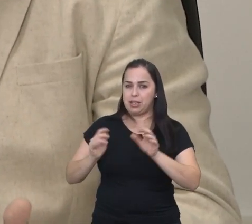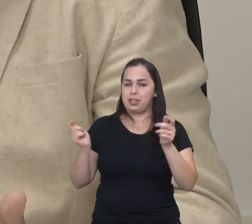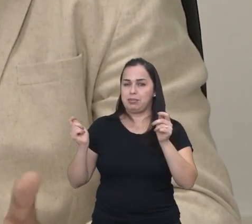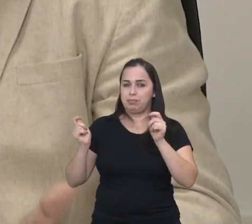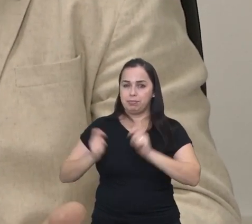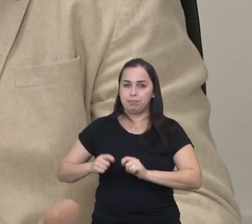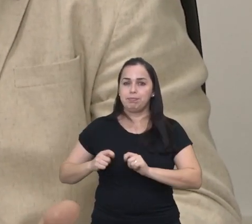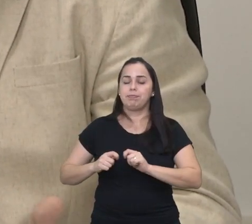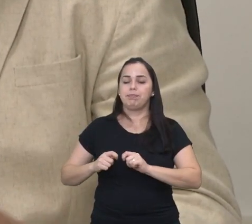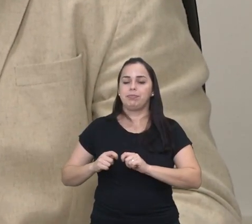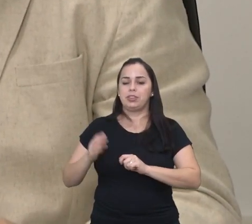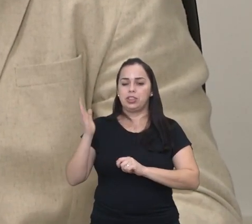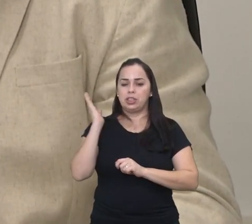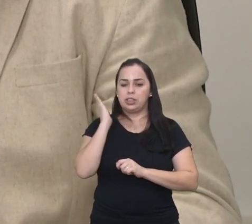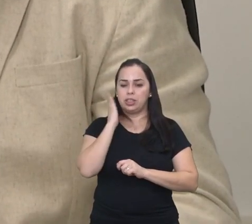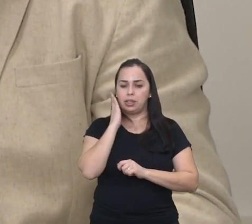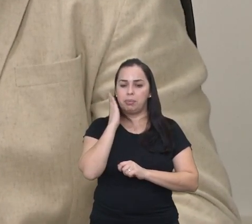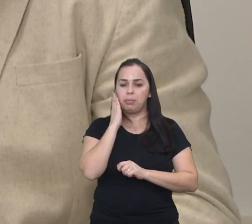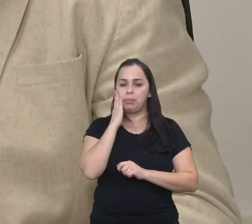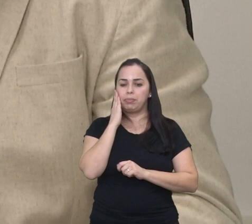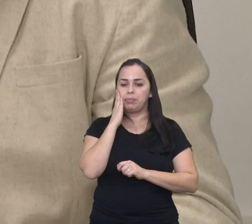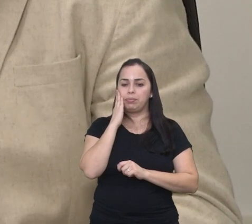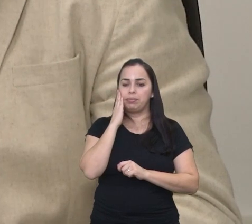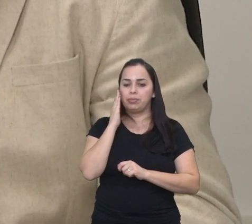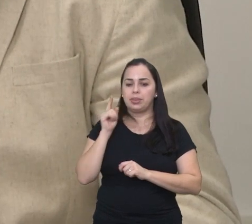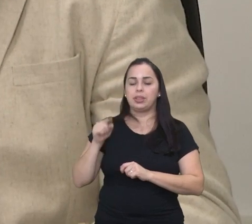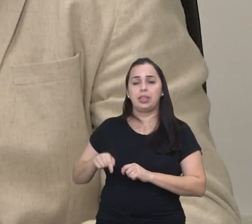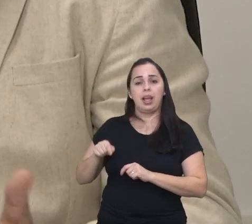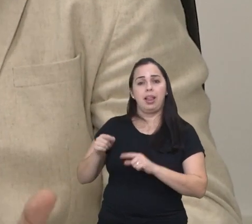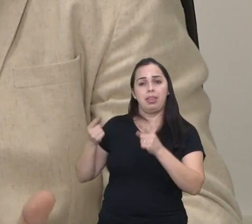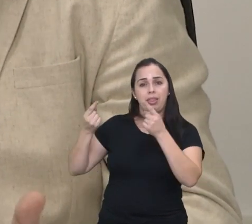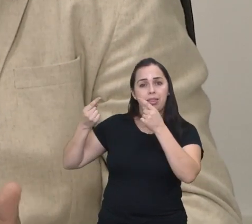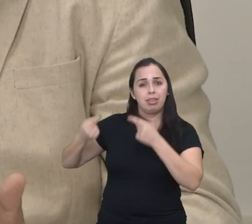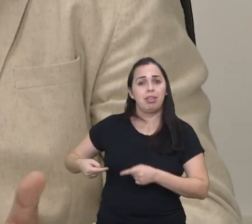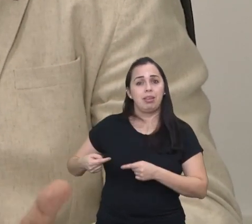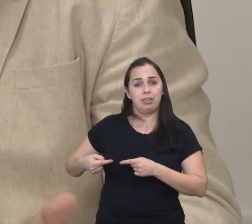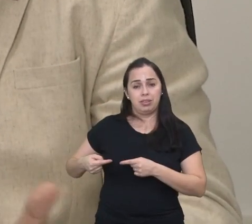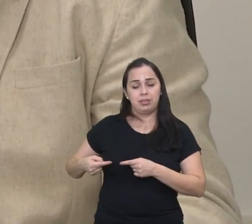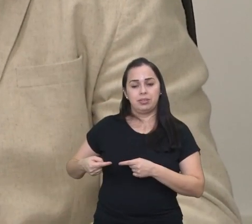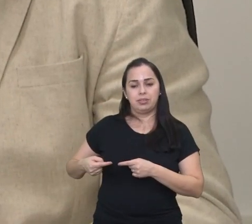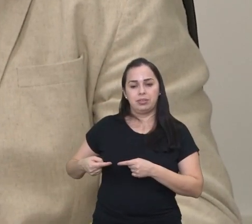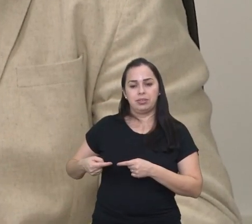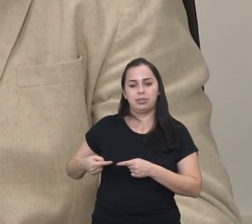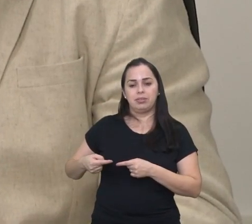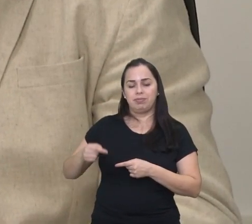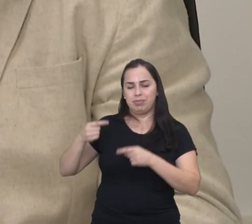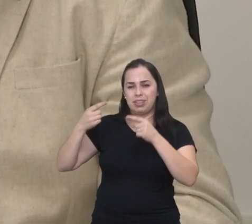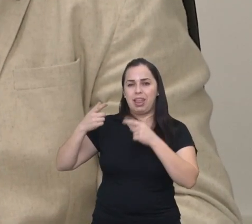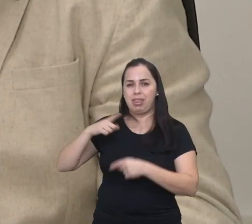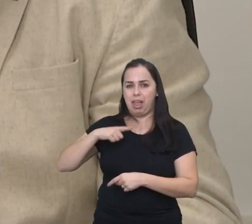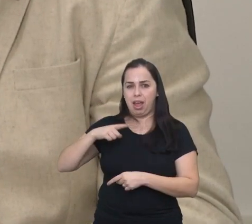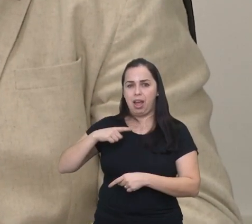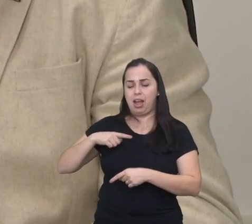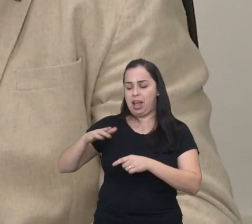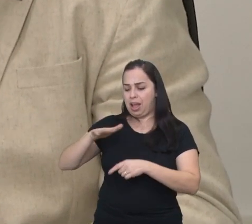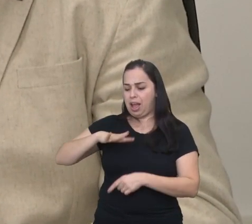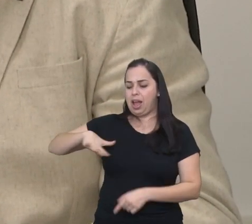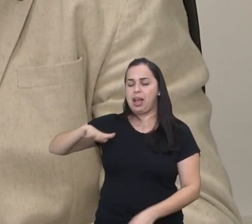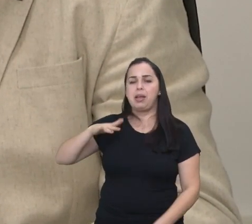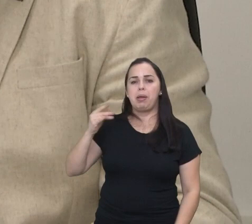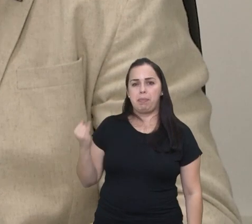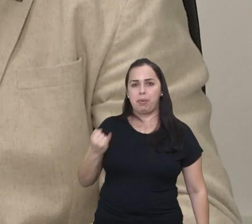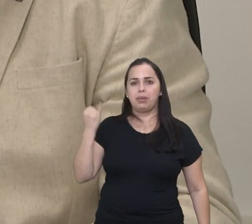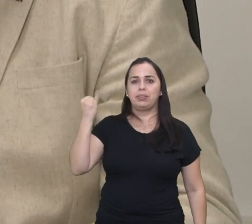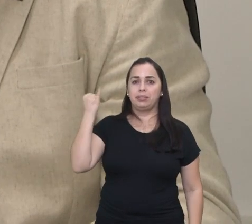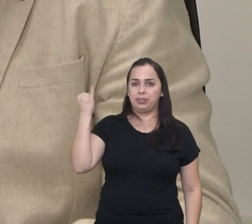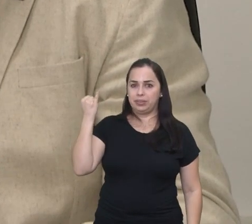pessoas capacitadas. Já sabemos dos desafios e enfrentamentos que essa secretaria, essa importante